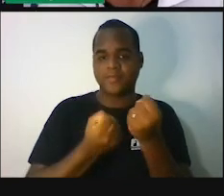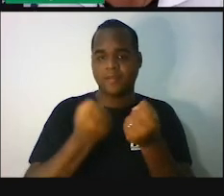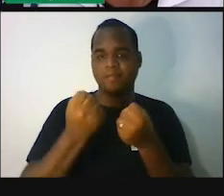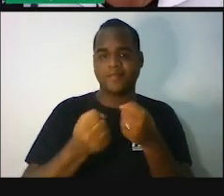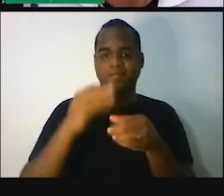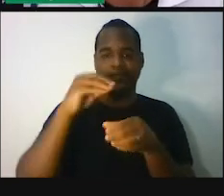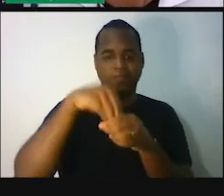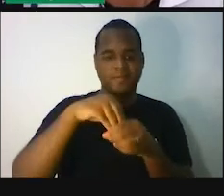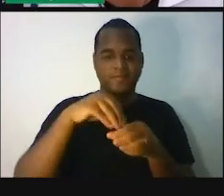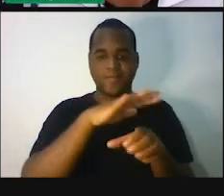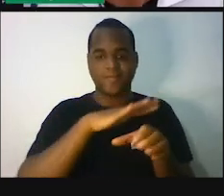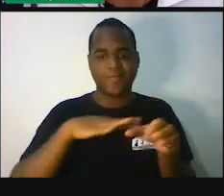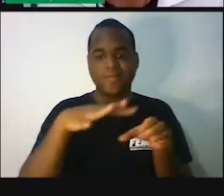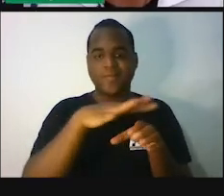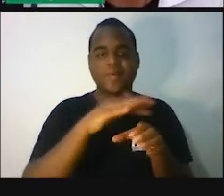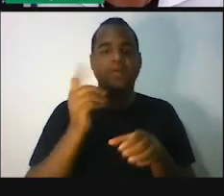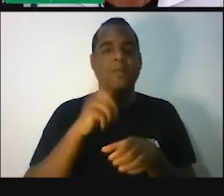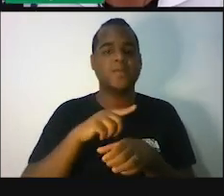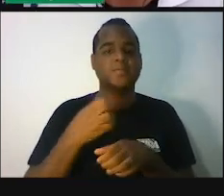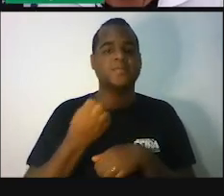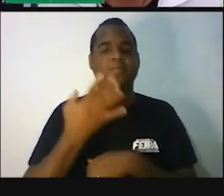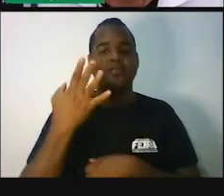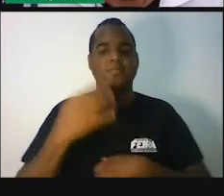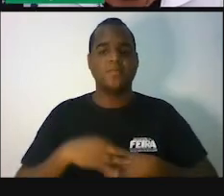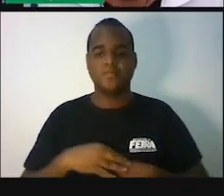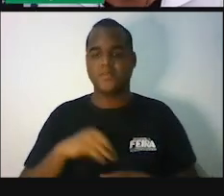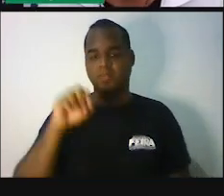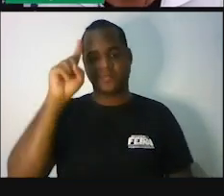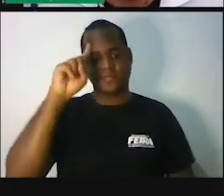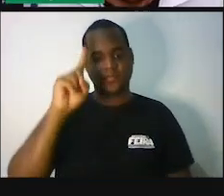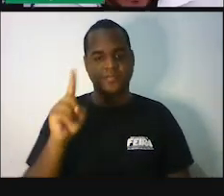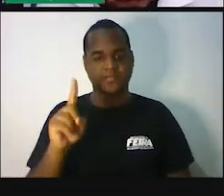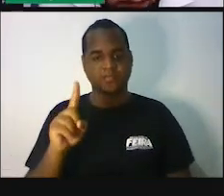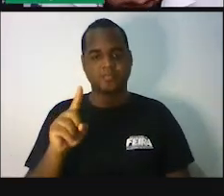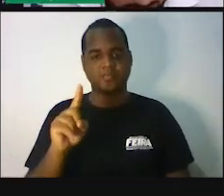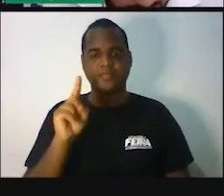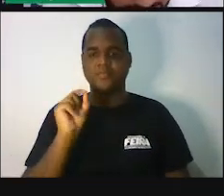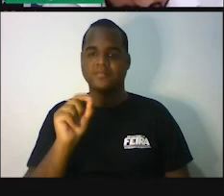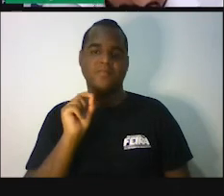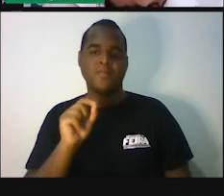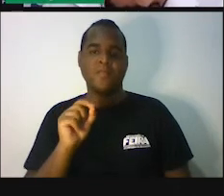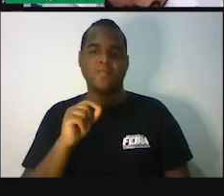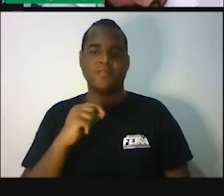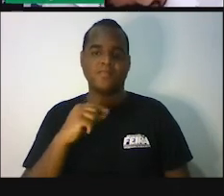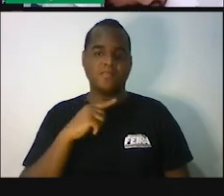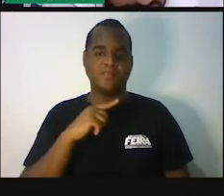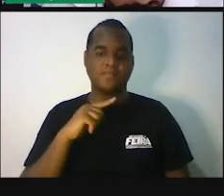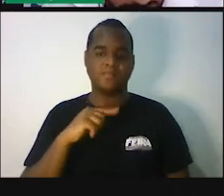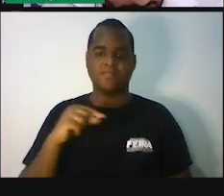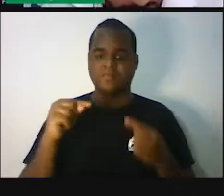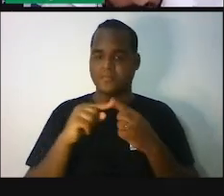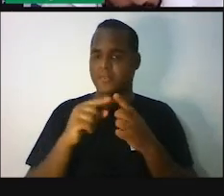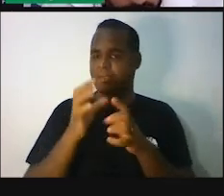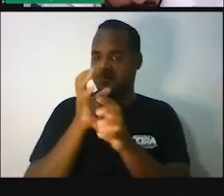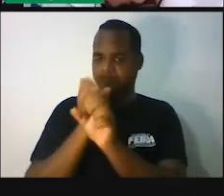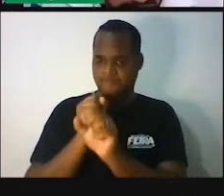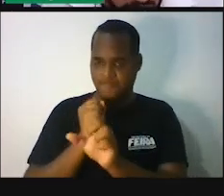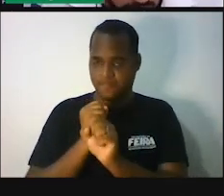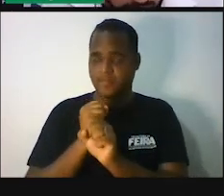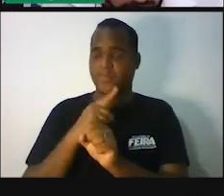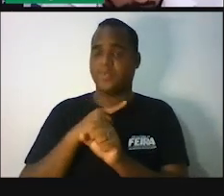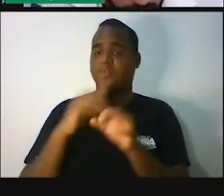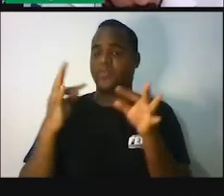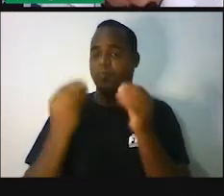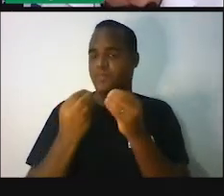no tanque desse carro. Se a gente não sabe qual é a capacidade